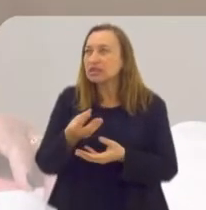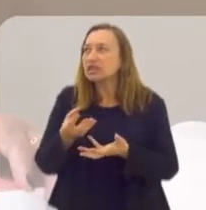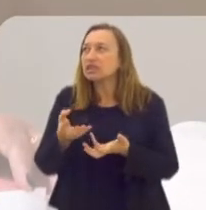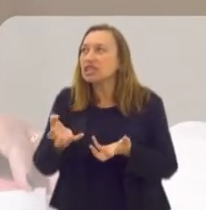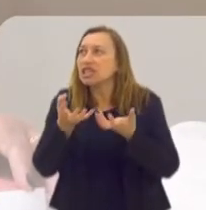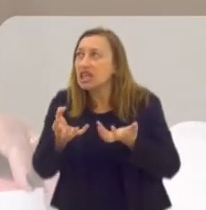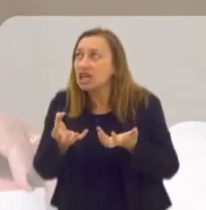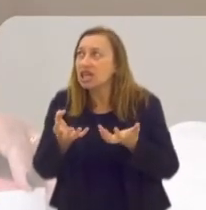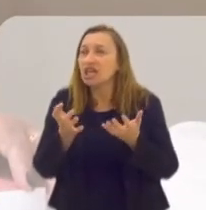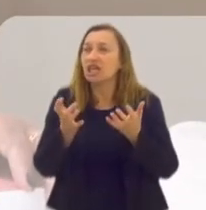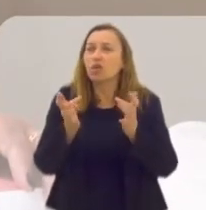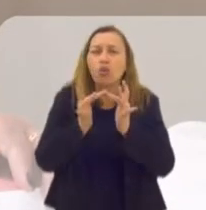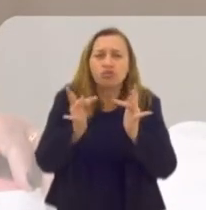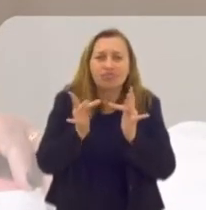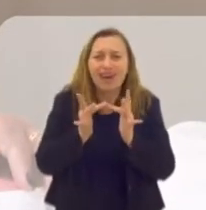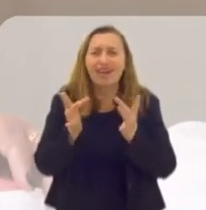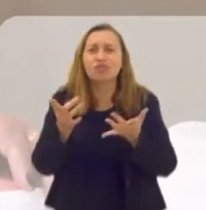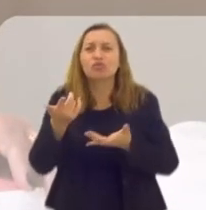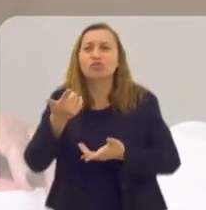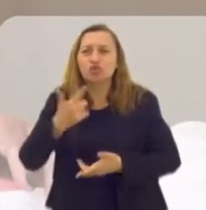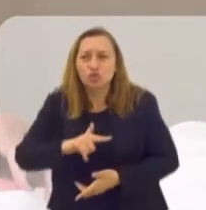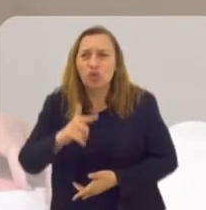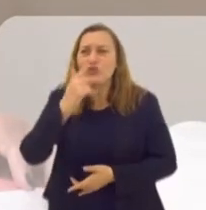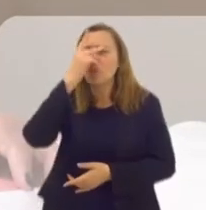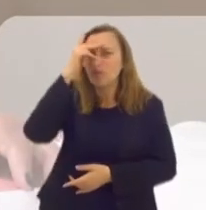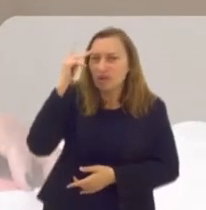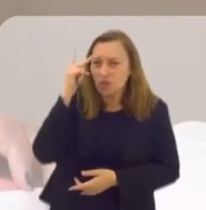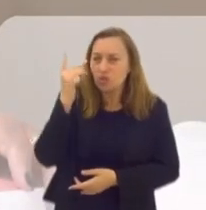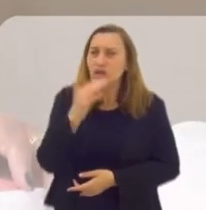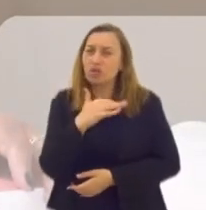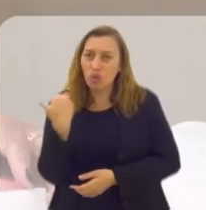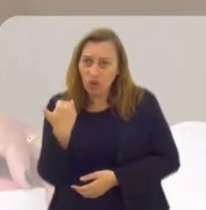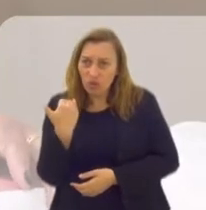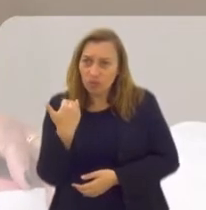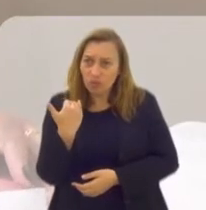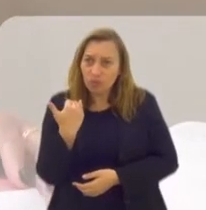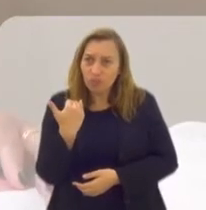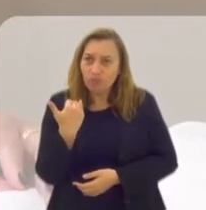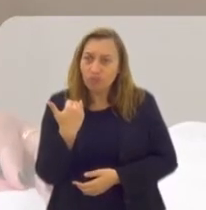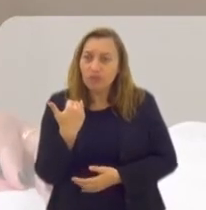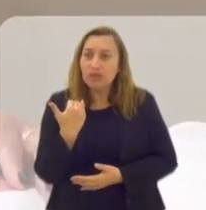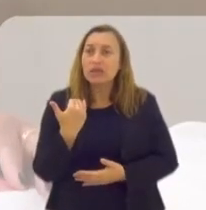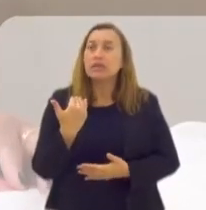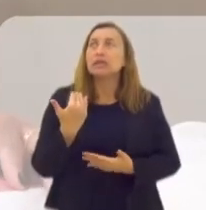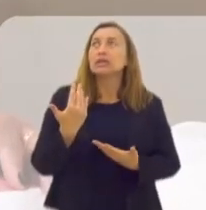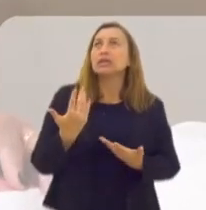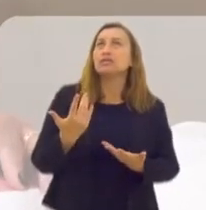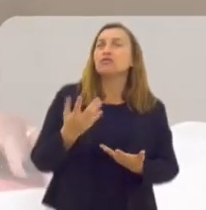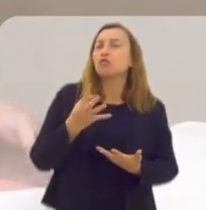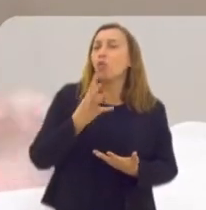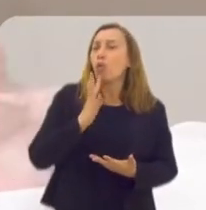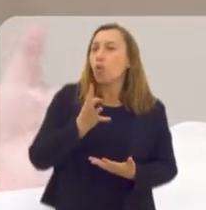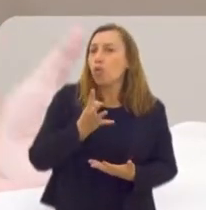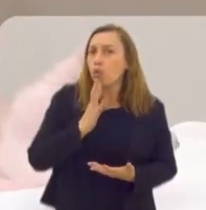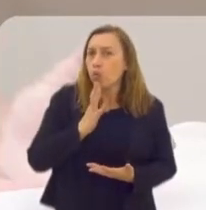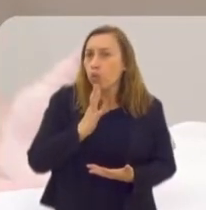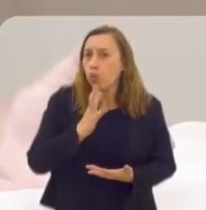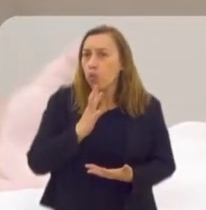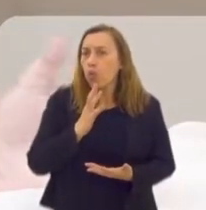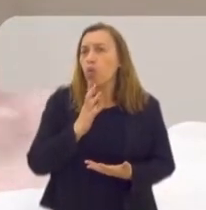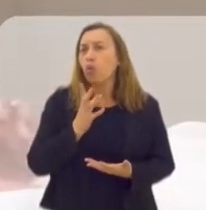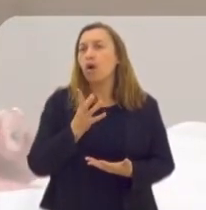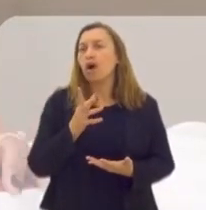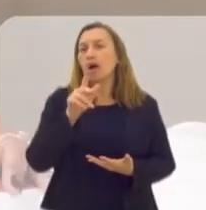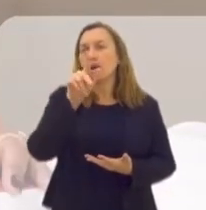numa tentativa de ter um contato com aquela pessoa que se foi. E ficou muito